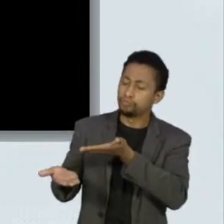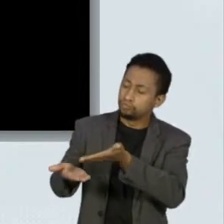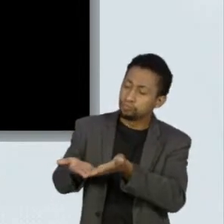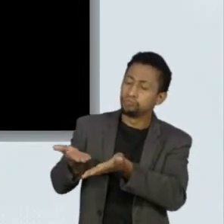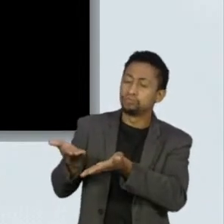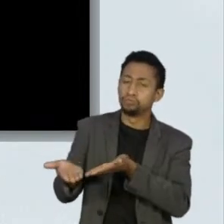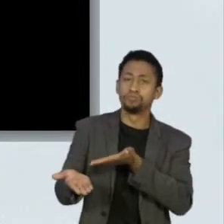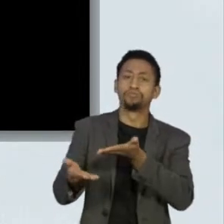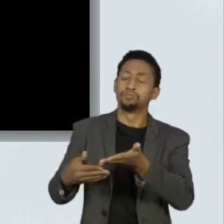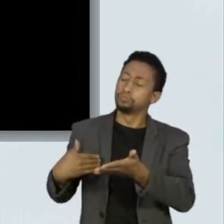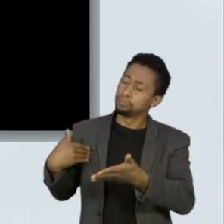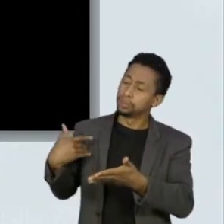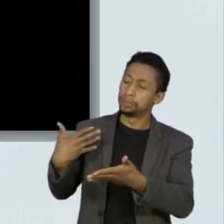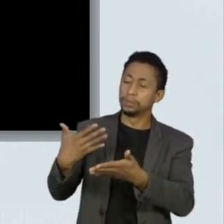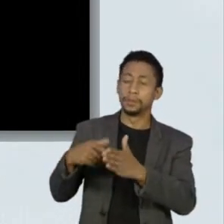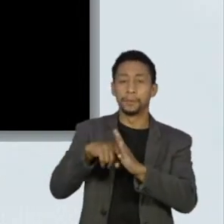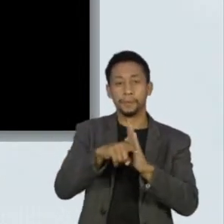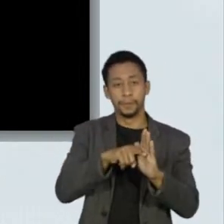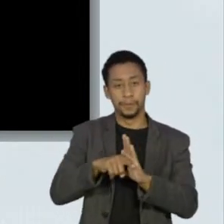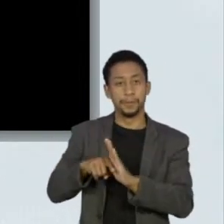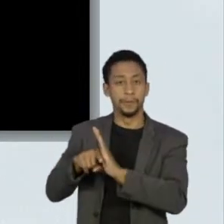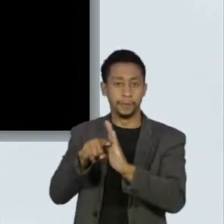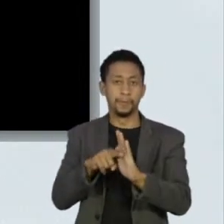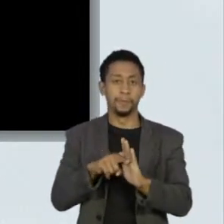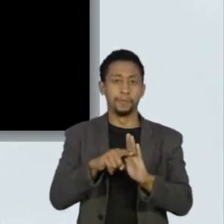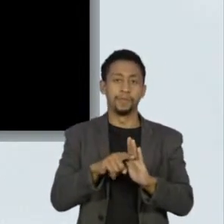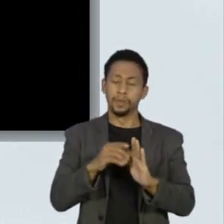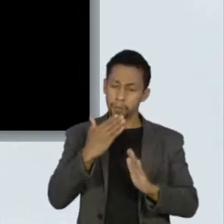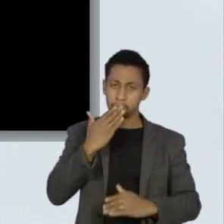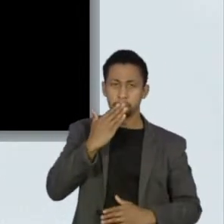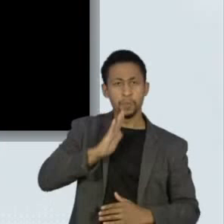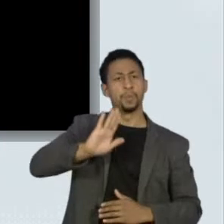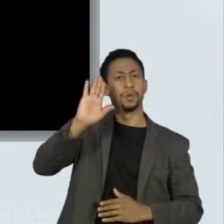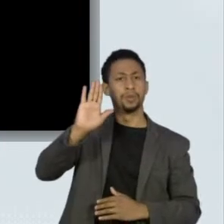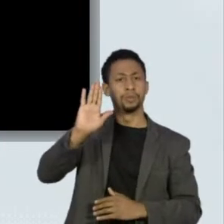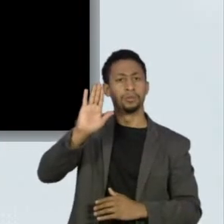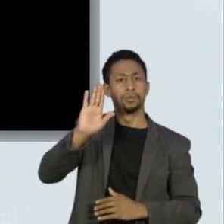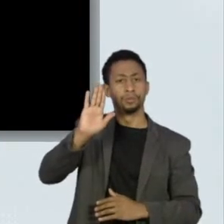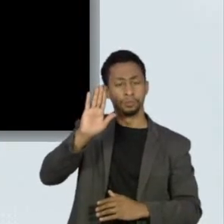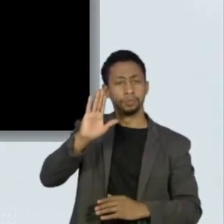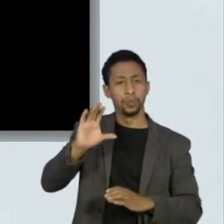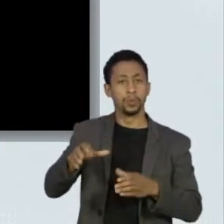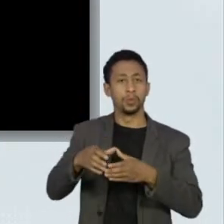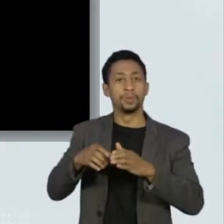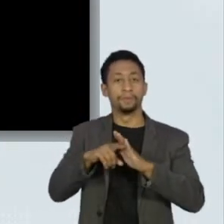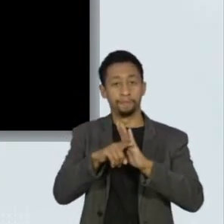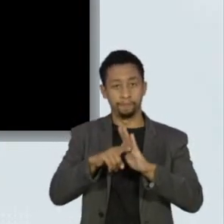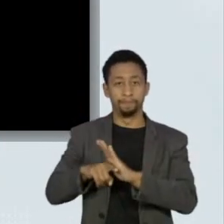todo este percurso do estudo. Essa é a nossa promessa coletiva como equipe de pesquisa.